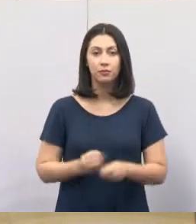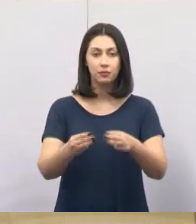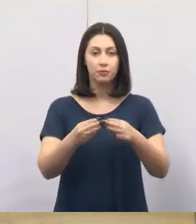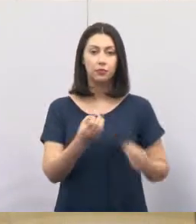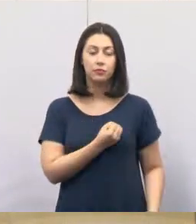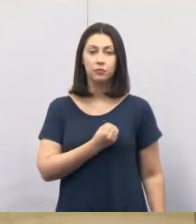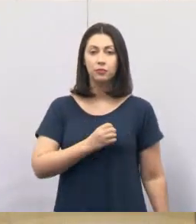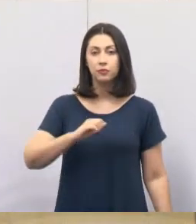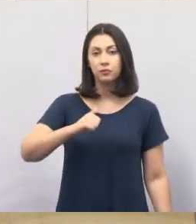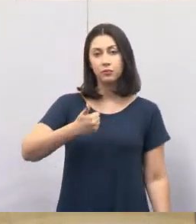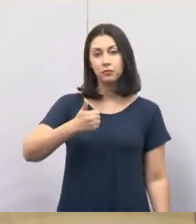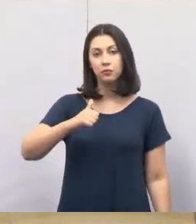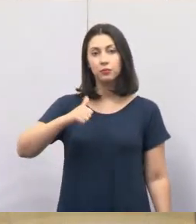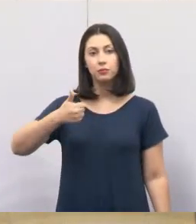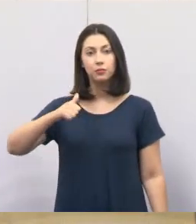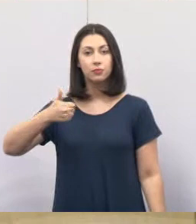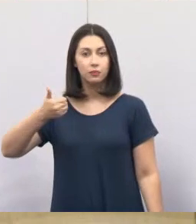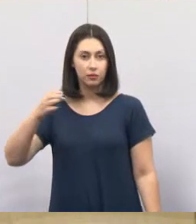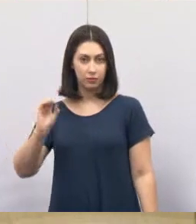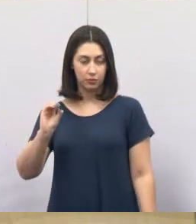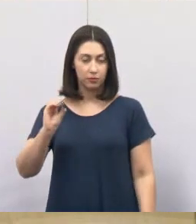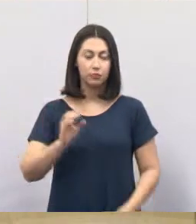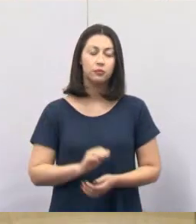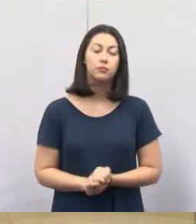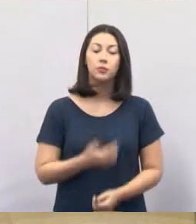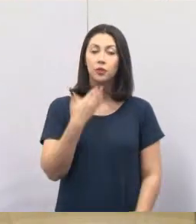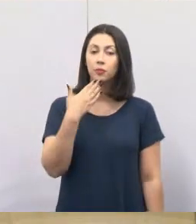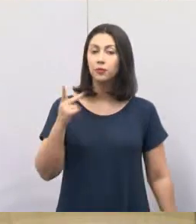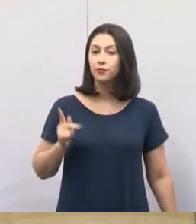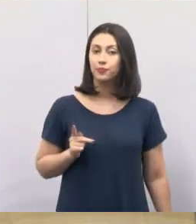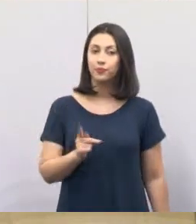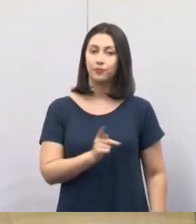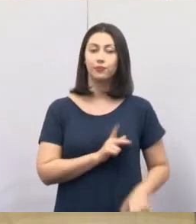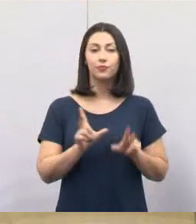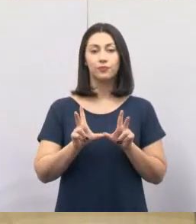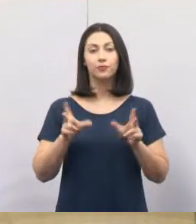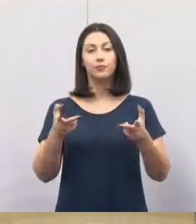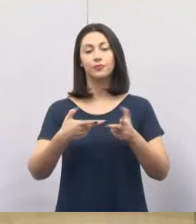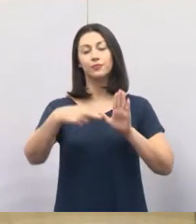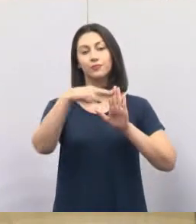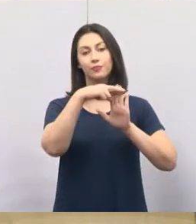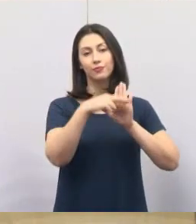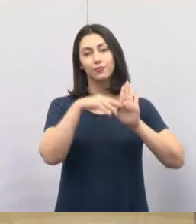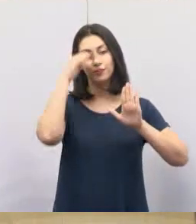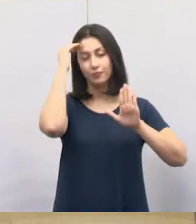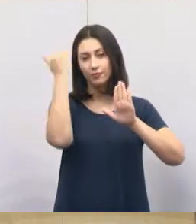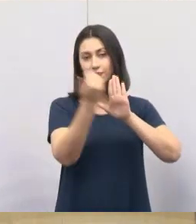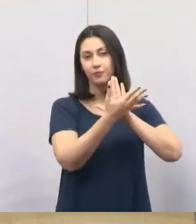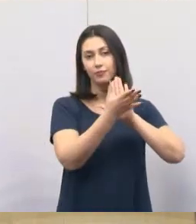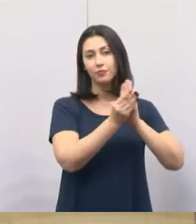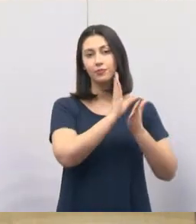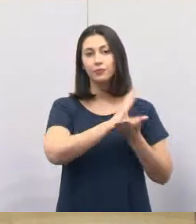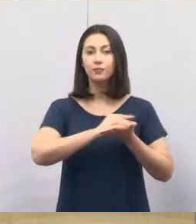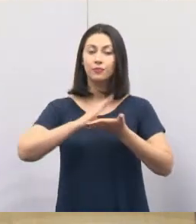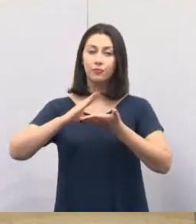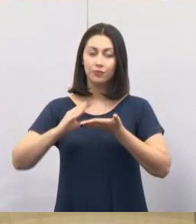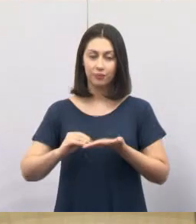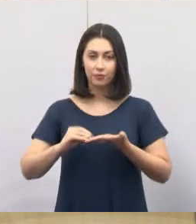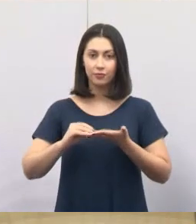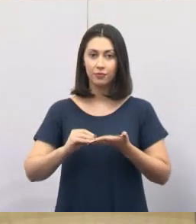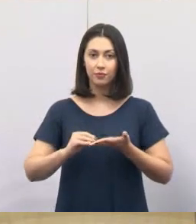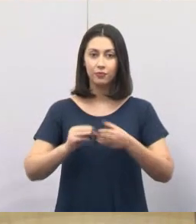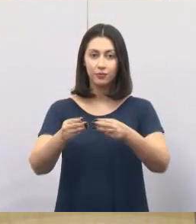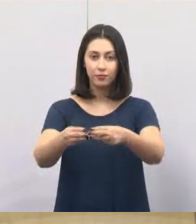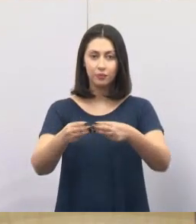Moção 1110/2022. Requeremos, excelentíssimo senhor presidente dessa casa, cumprida as formas regimentais, conste na ata trabalho dessa sessão,